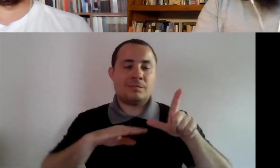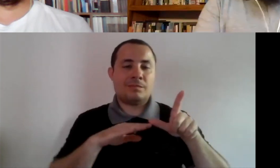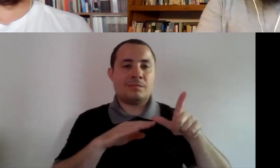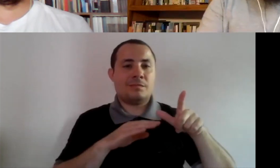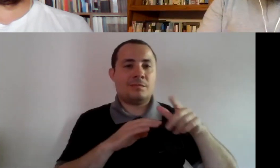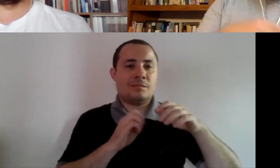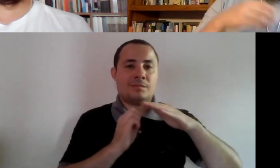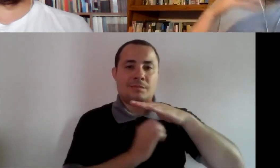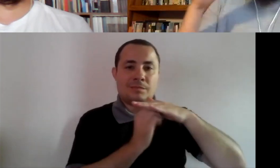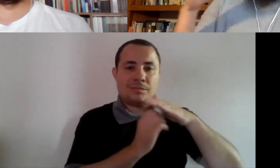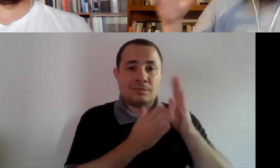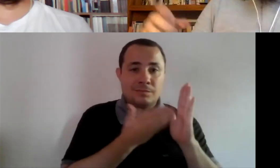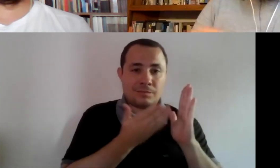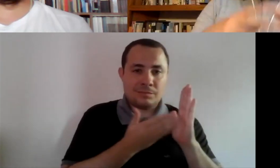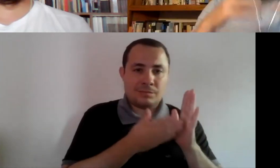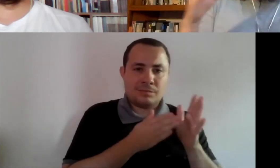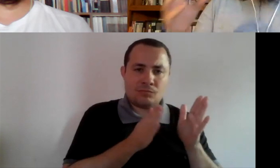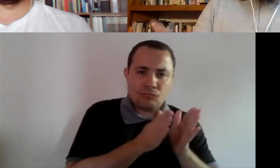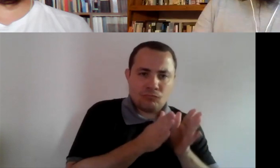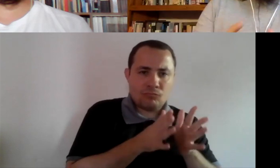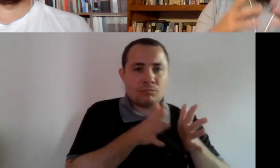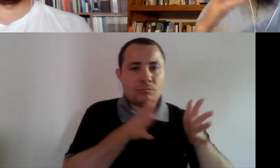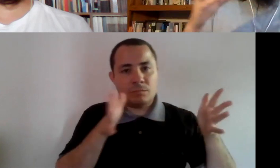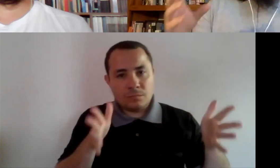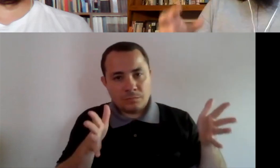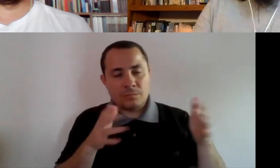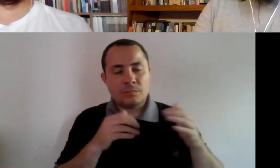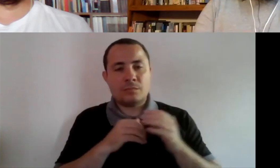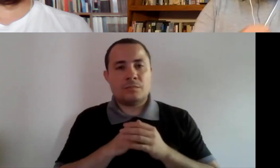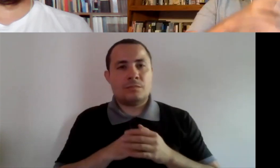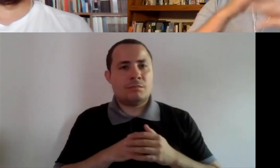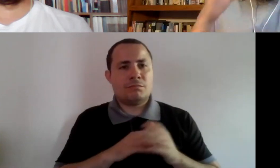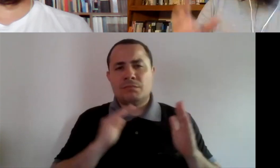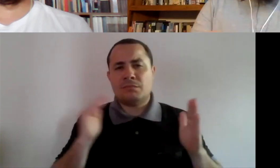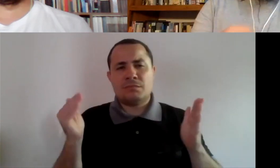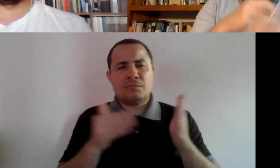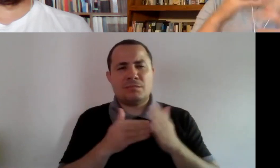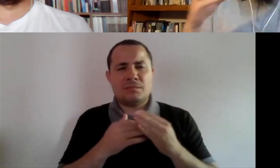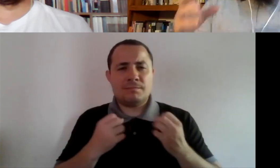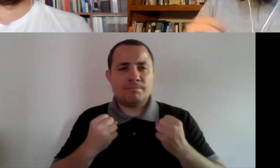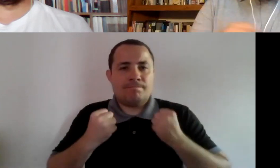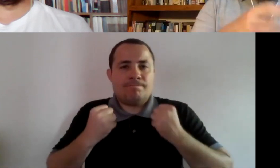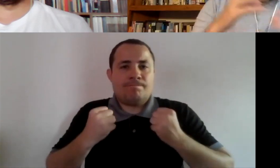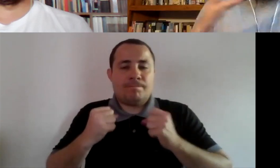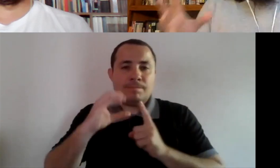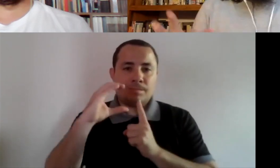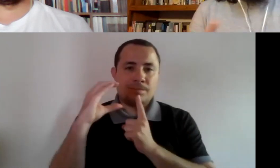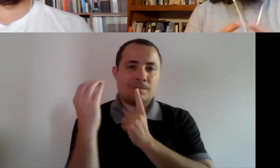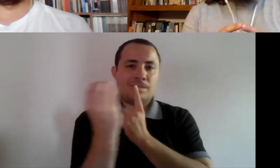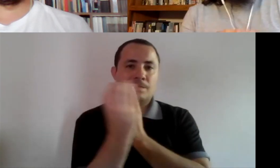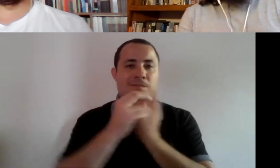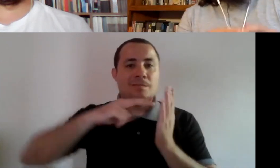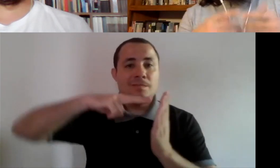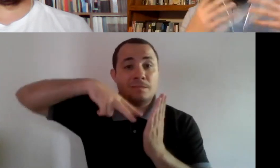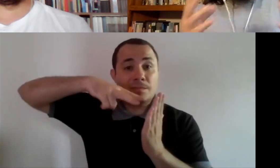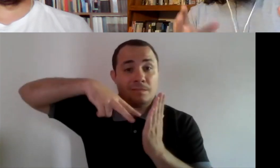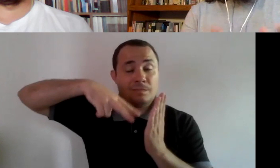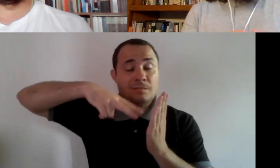as editoras grandes, quer dizer, tudo isso fortalece, de alguma maneira, essa comunidade de leitor, a comunidade do livro.